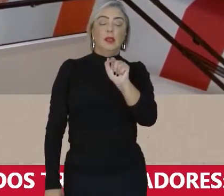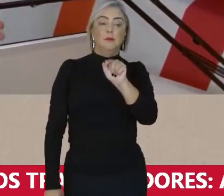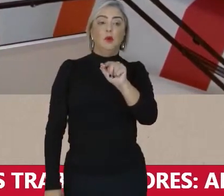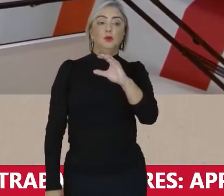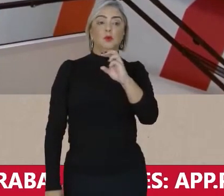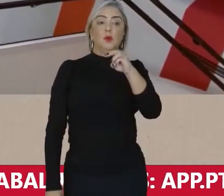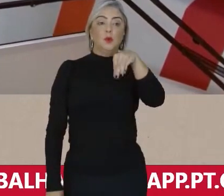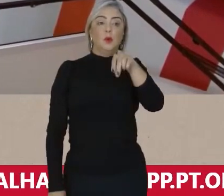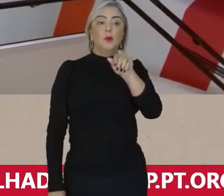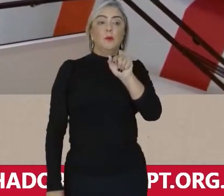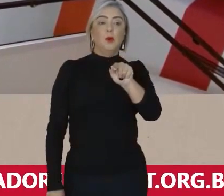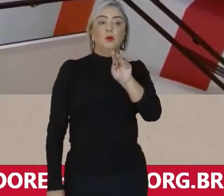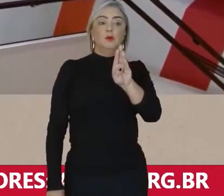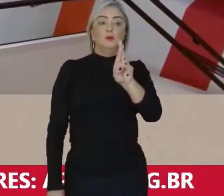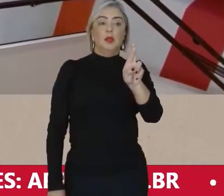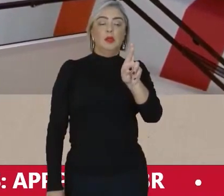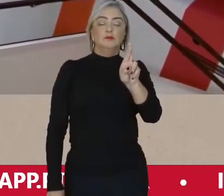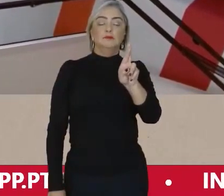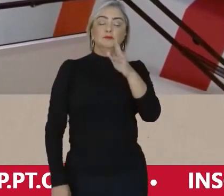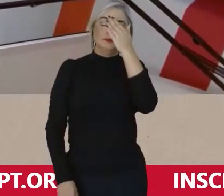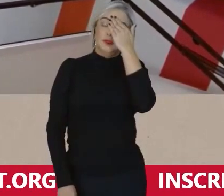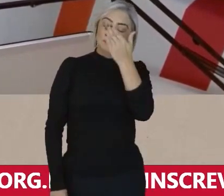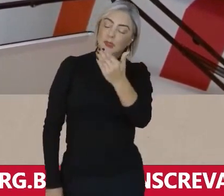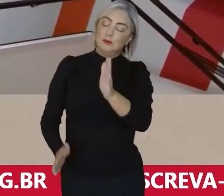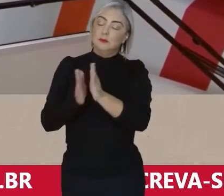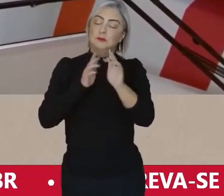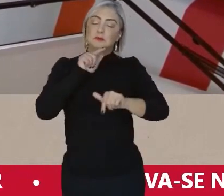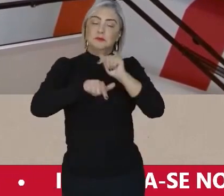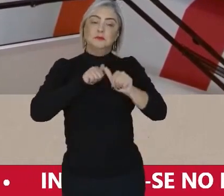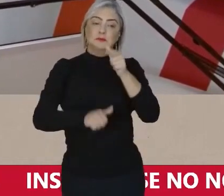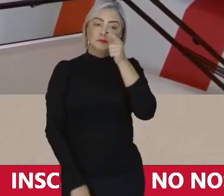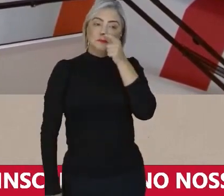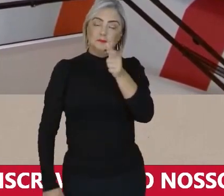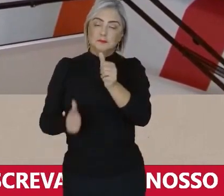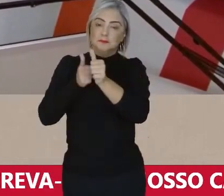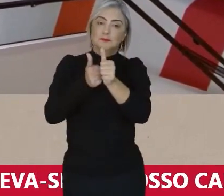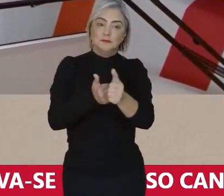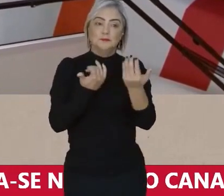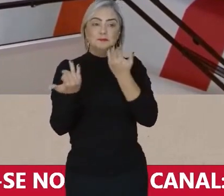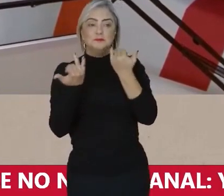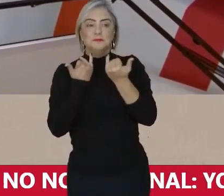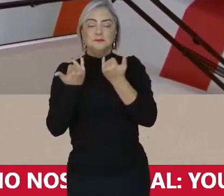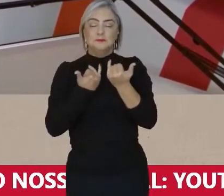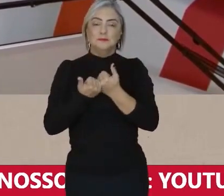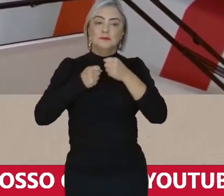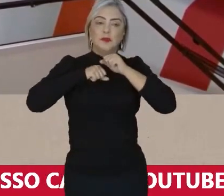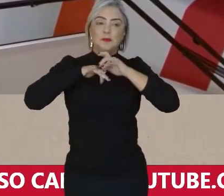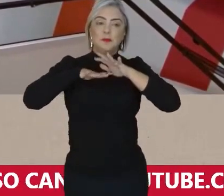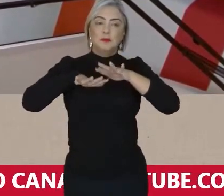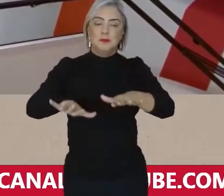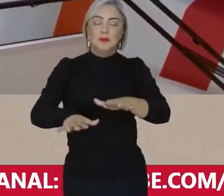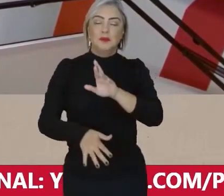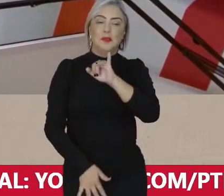www.vidaejustiça.com.br. Muito obrigada pela sua participação, parabéns pelo trabalho. A gente vai acompanhando aqui e manda sempre notícia para a gente divulgar também,